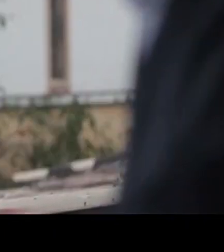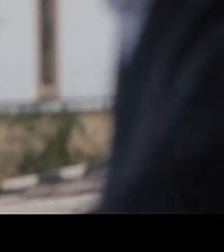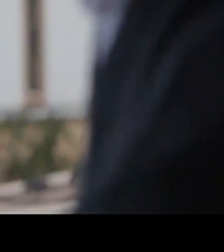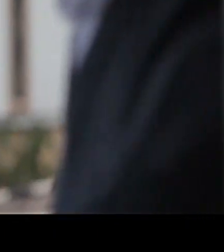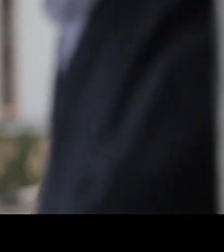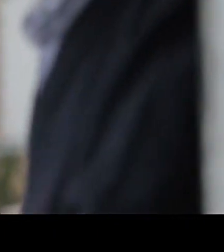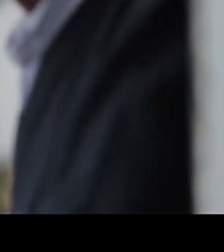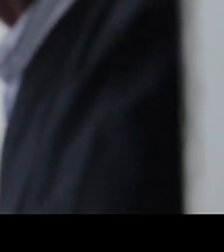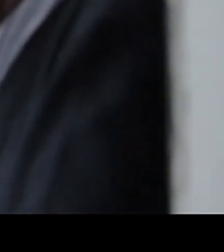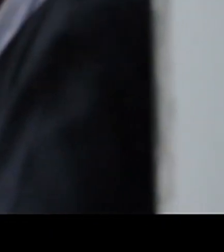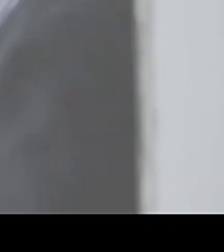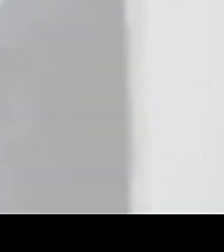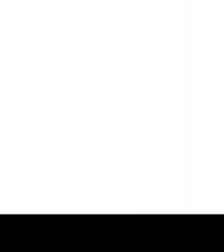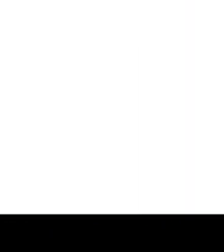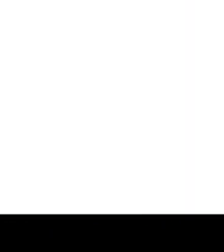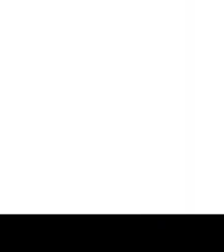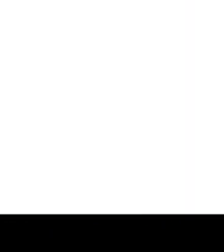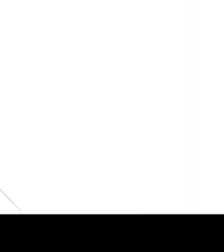ordem pública.